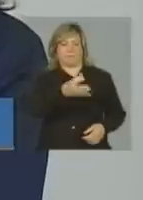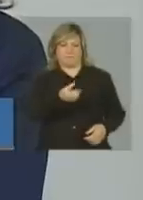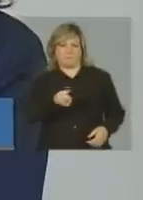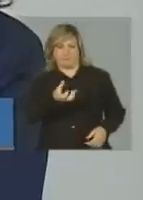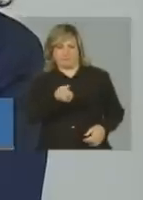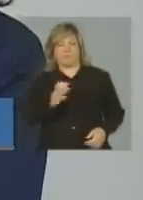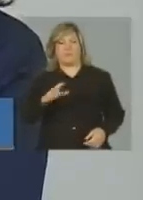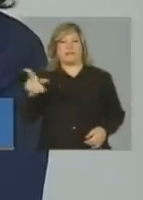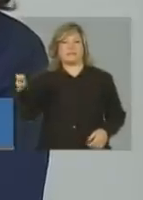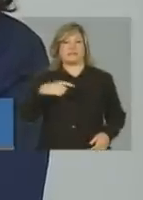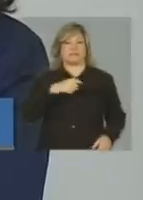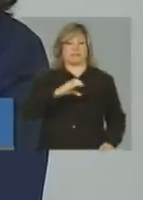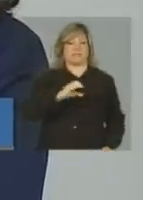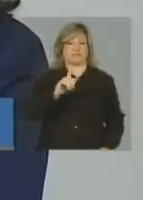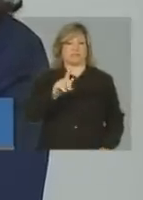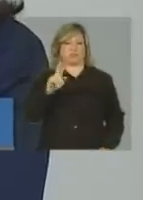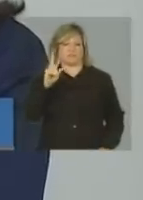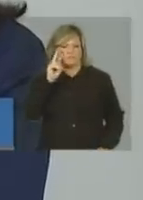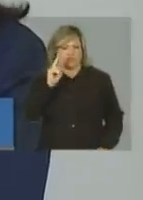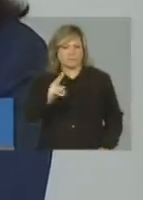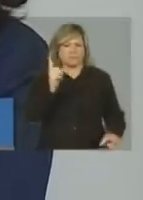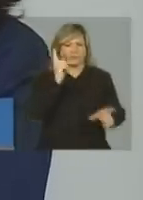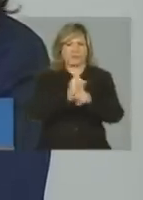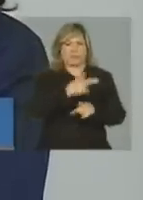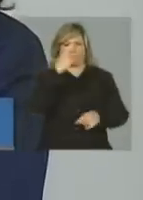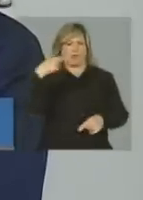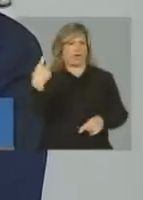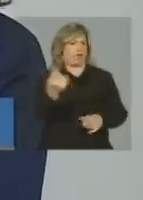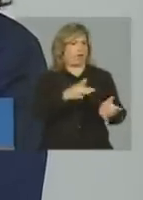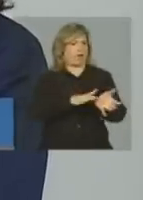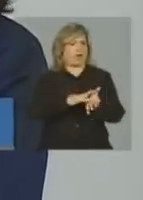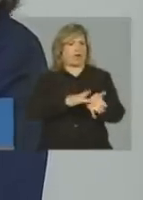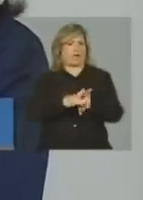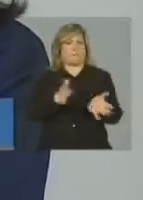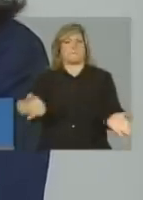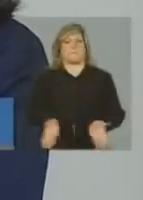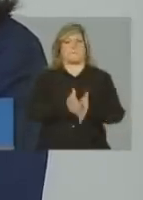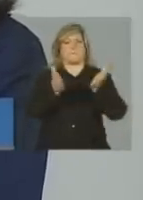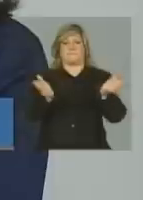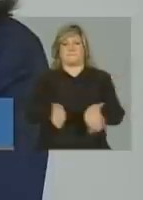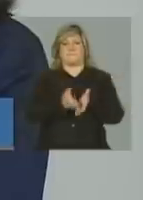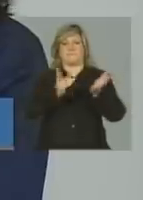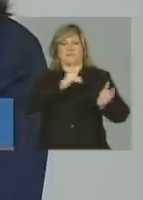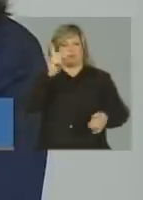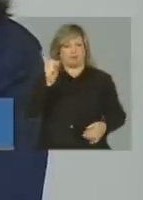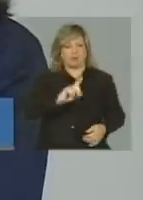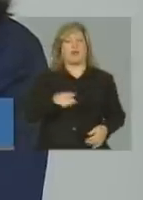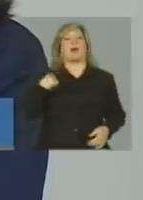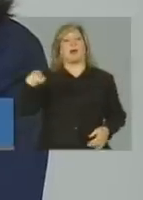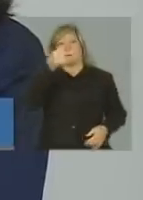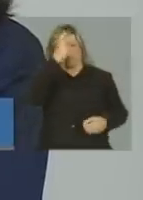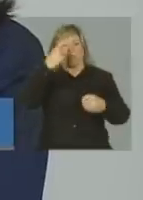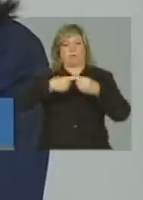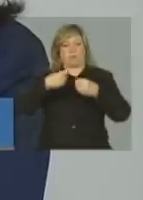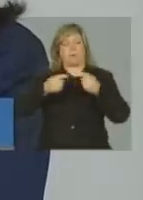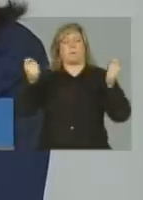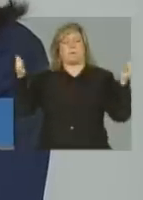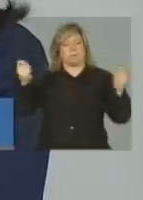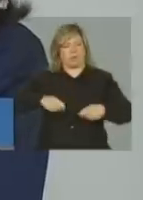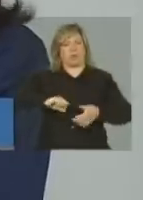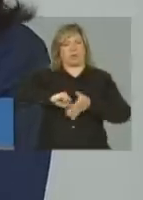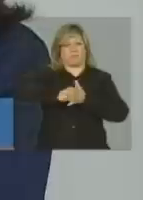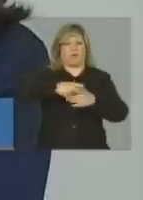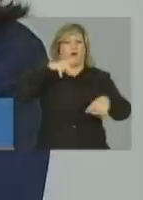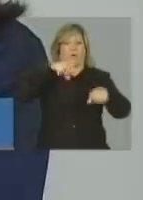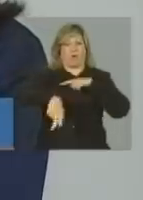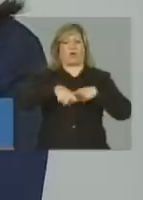ela identificou pessoas que não têm o perfil e que de fato foi comprovado, o município sim pode cancelar esse benefício, não tem problema nenhum